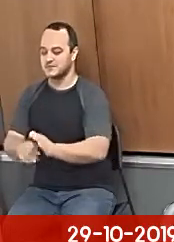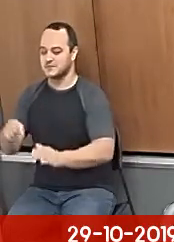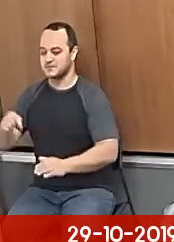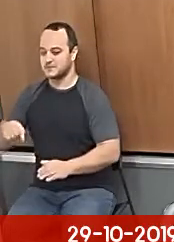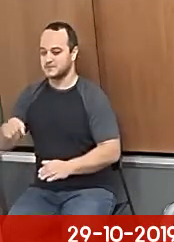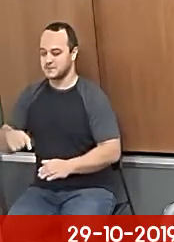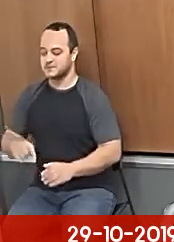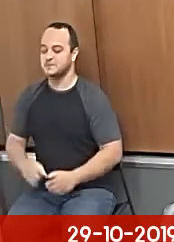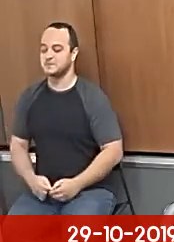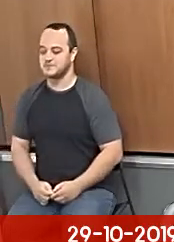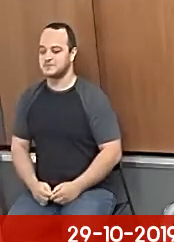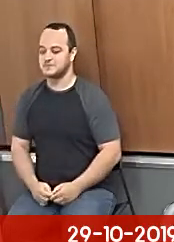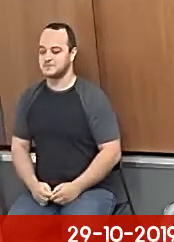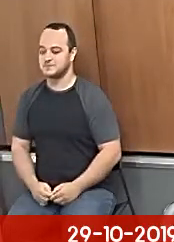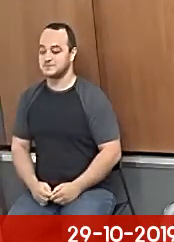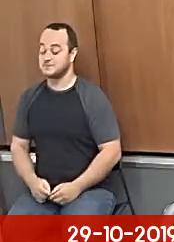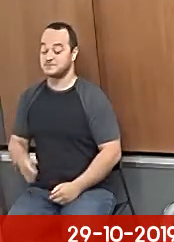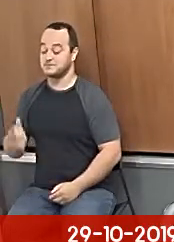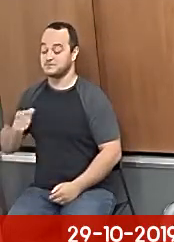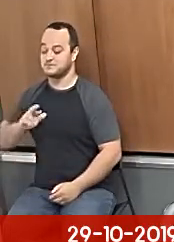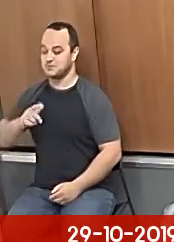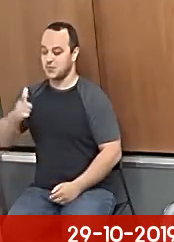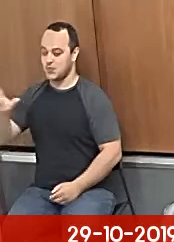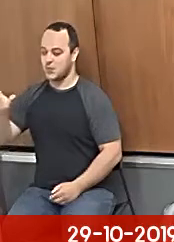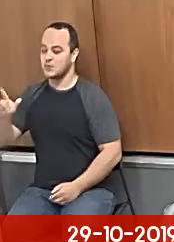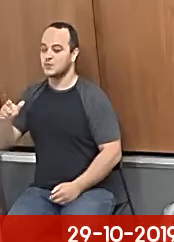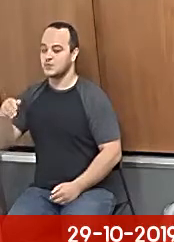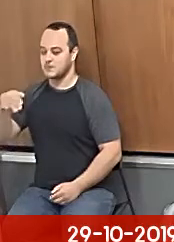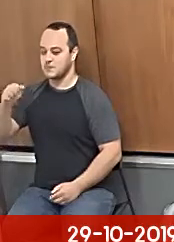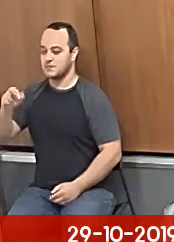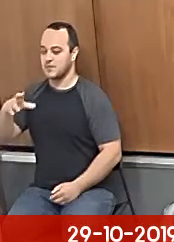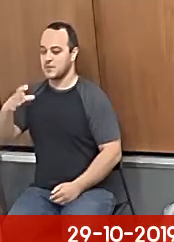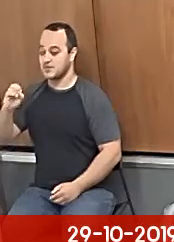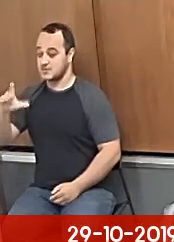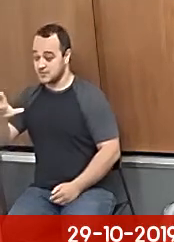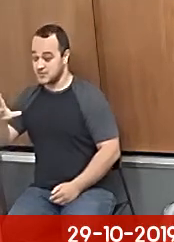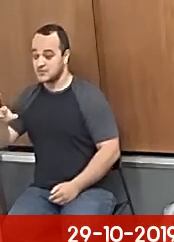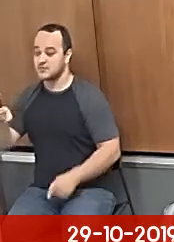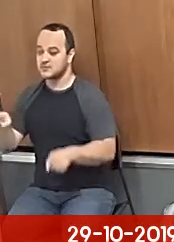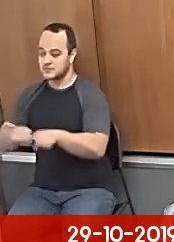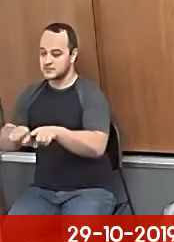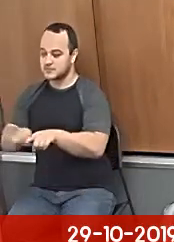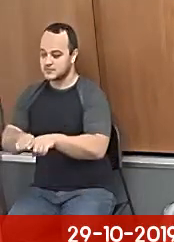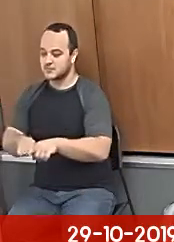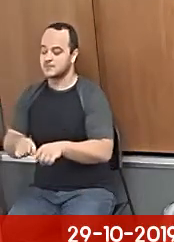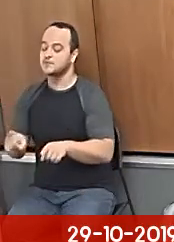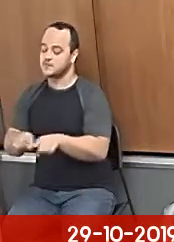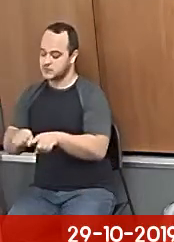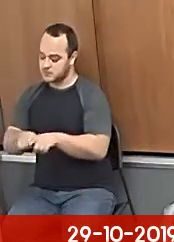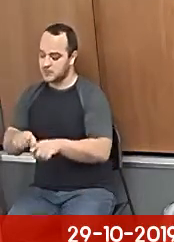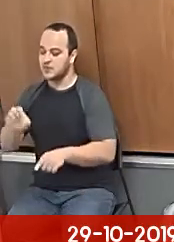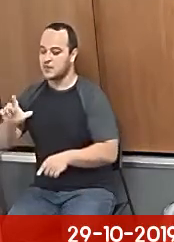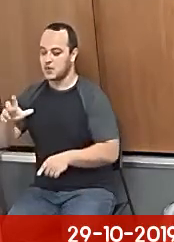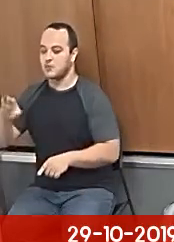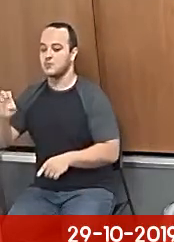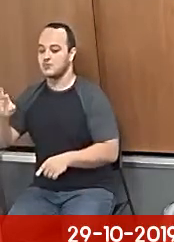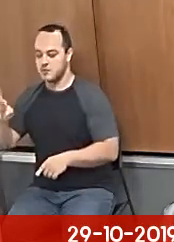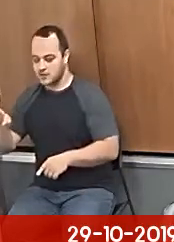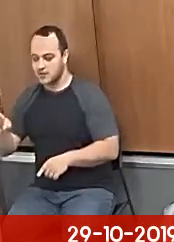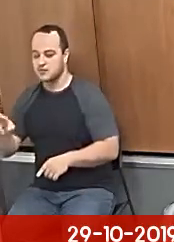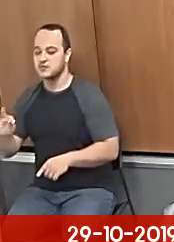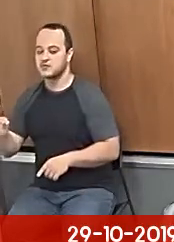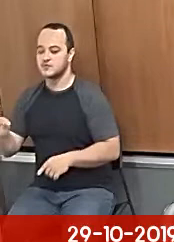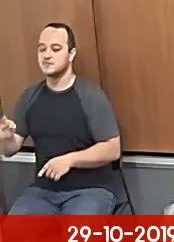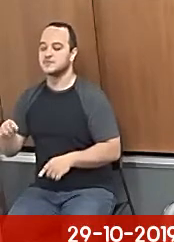o Marcel, não, é o Marcel, né? O Marcel mesmo, gerente de Paradesporto, Secretaria Municipal, também, e o Elber, que é da Laurenas, né? Que